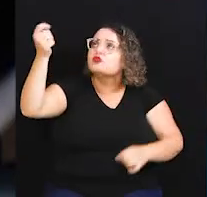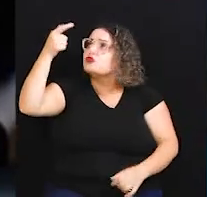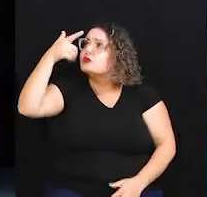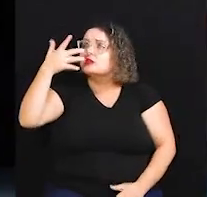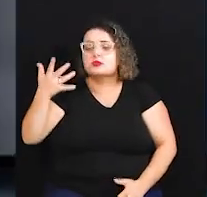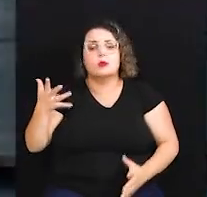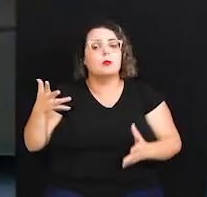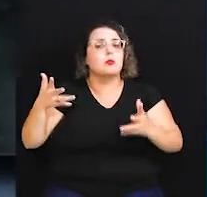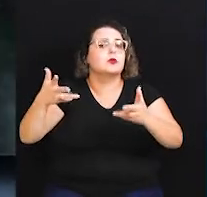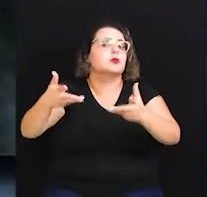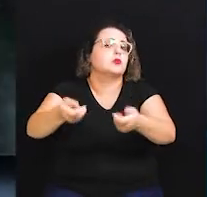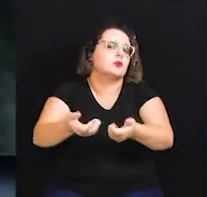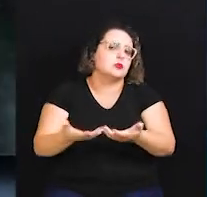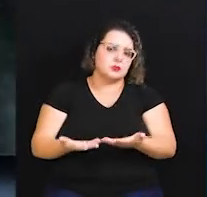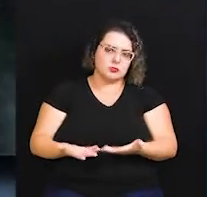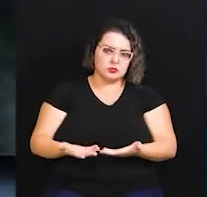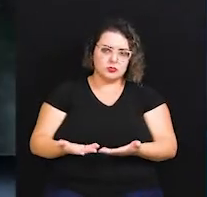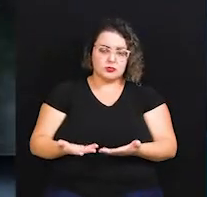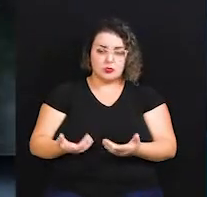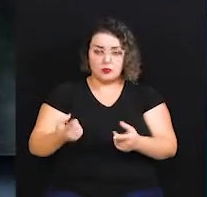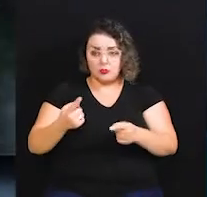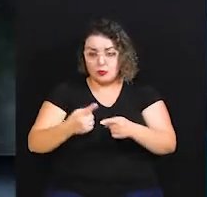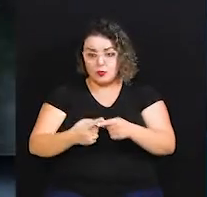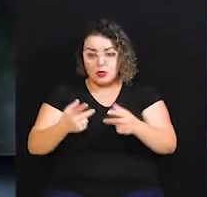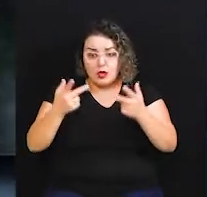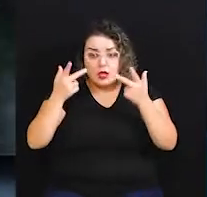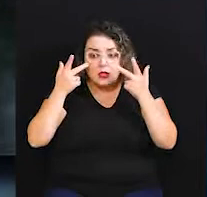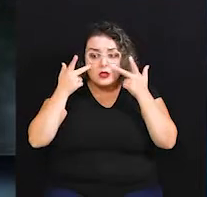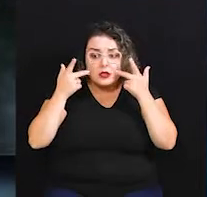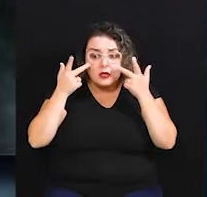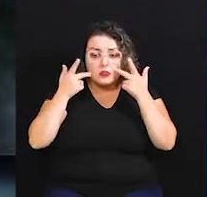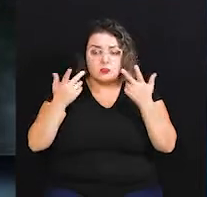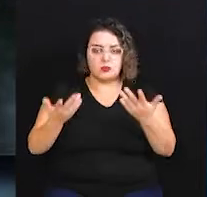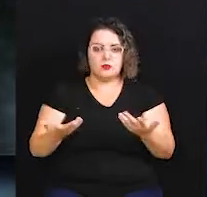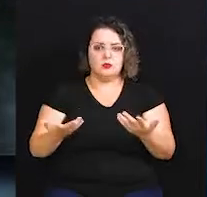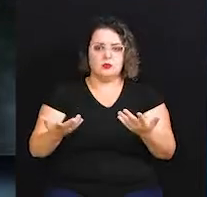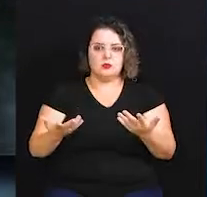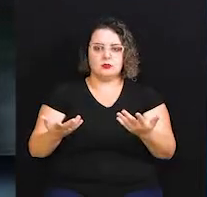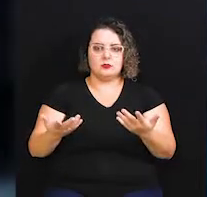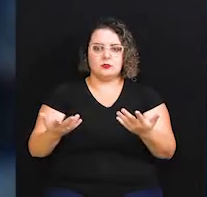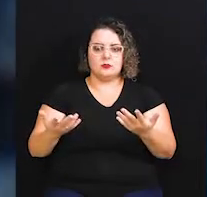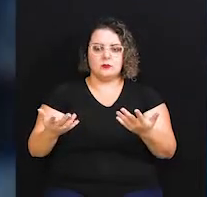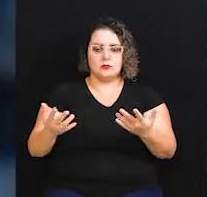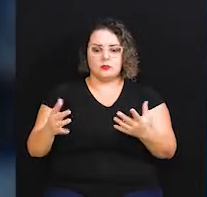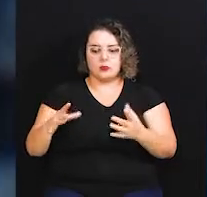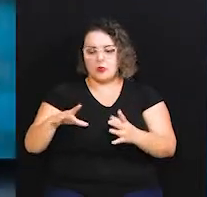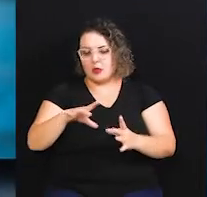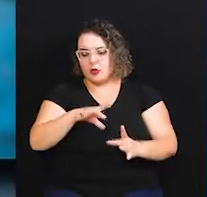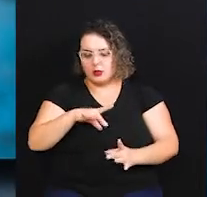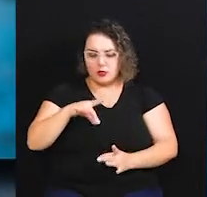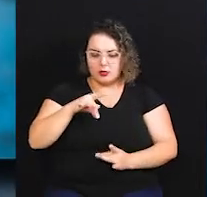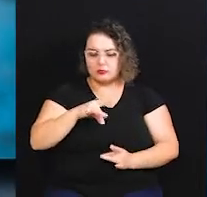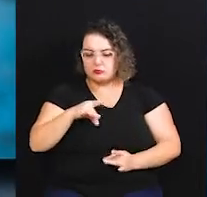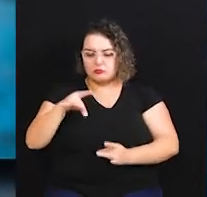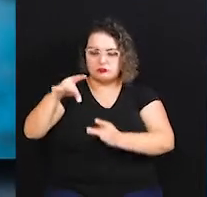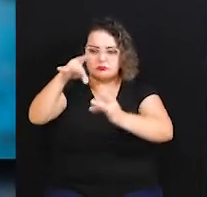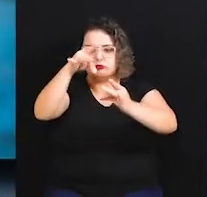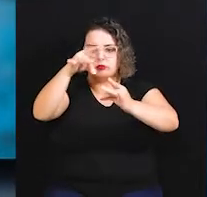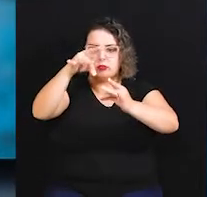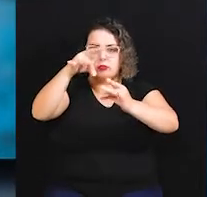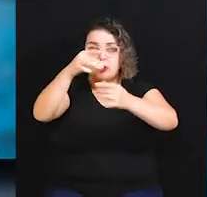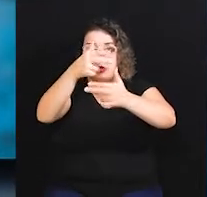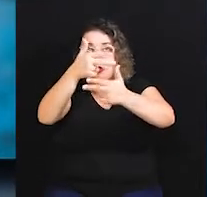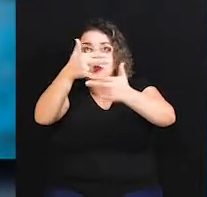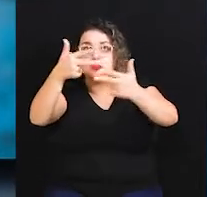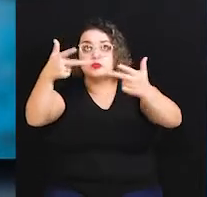sol, que vem para todos. Porque é algo natural que nos transporta assim para o sobrenatural,